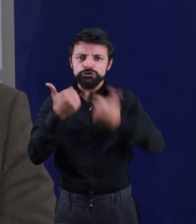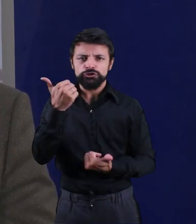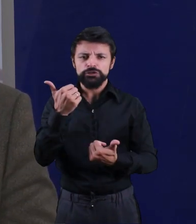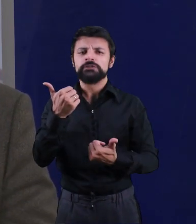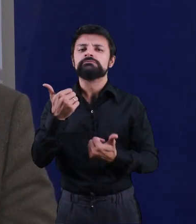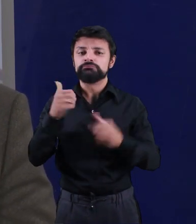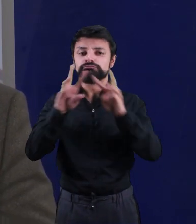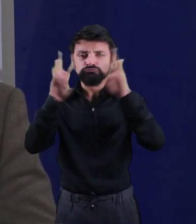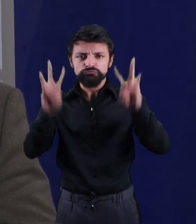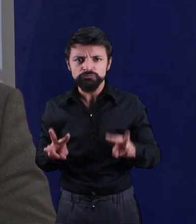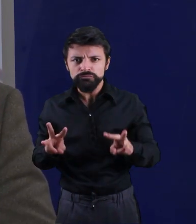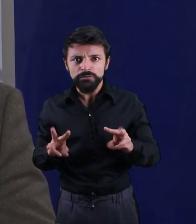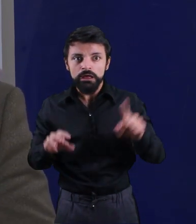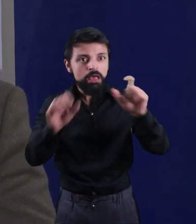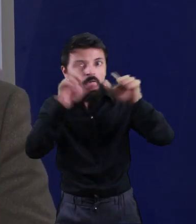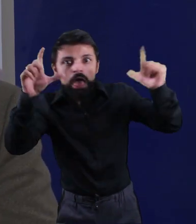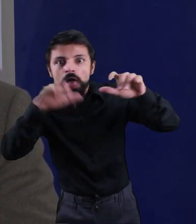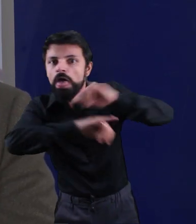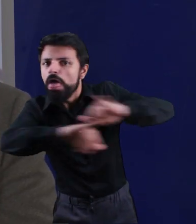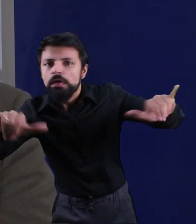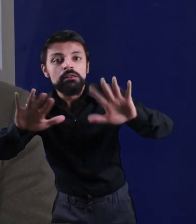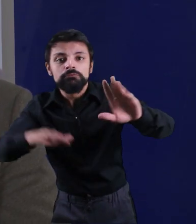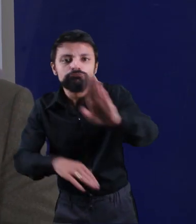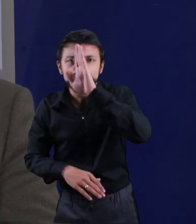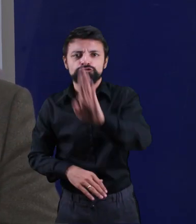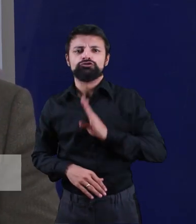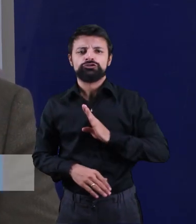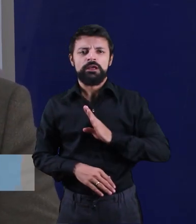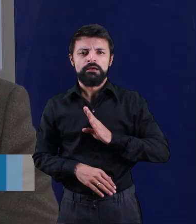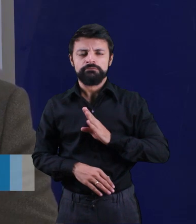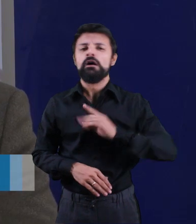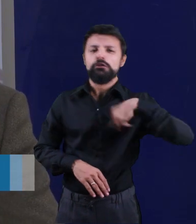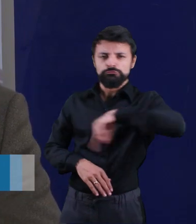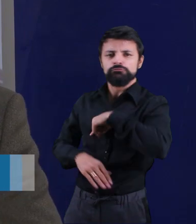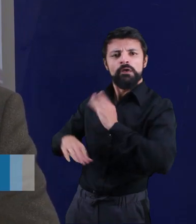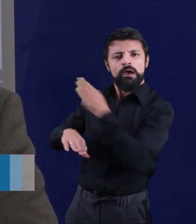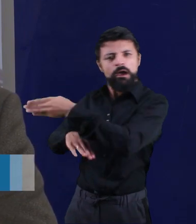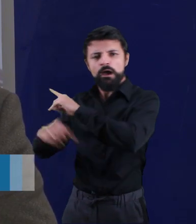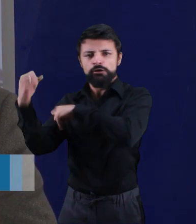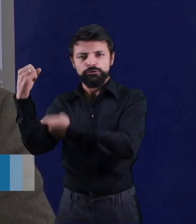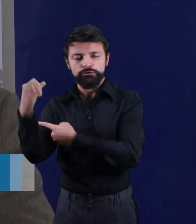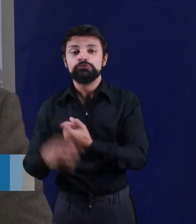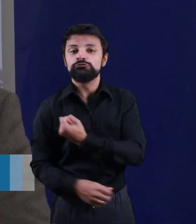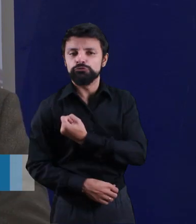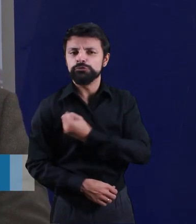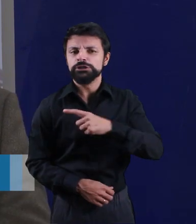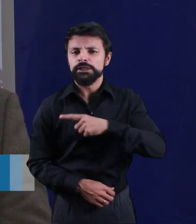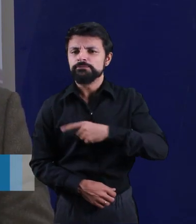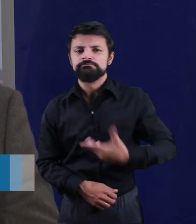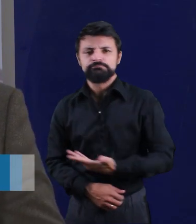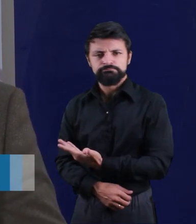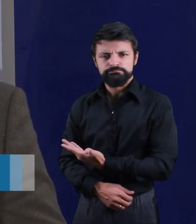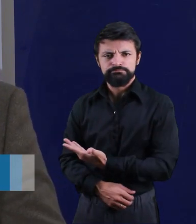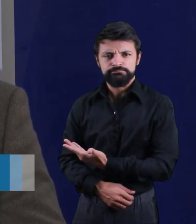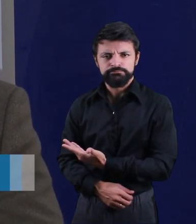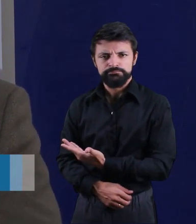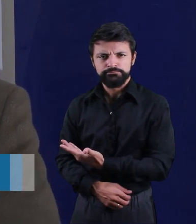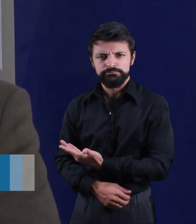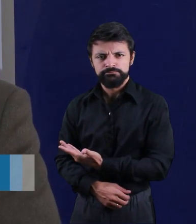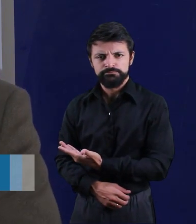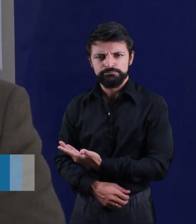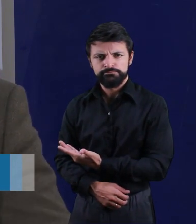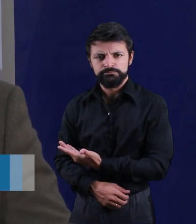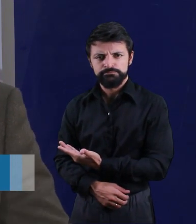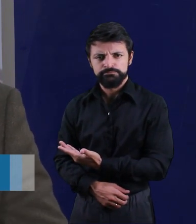ufpr sem alarde para encaminhamento às autoridades o número do telefone de contato institucional para isso é 41 991